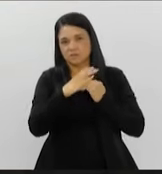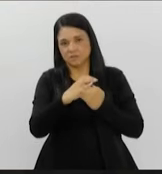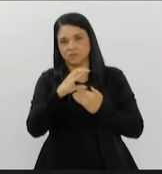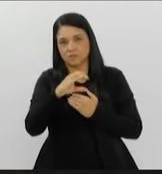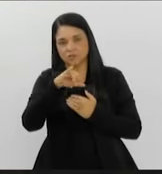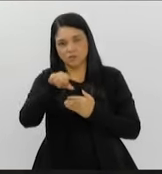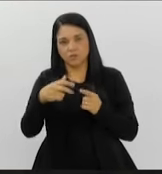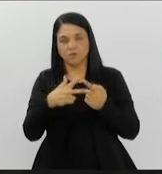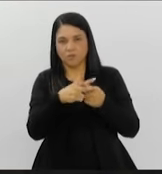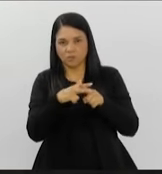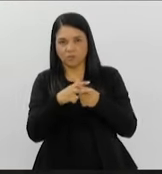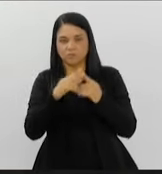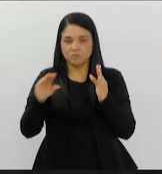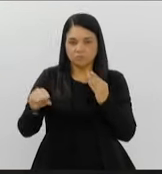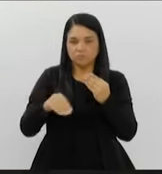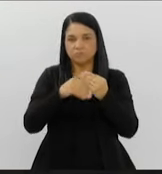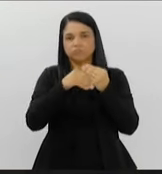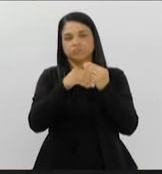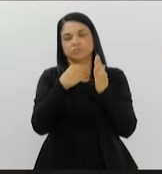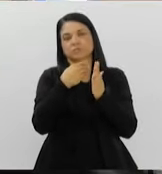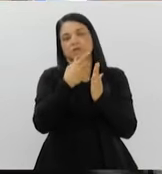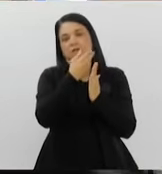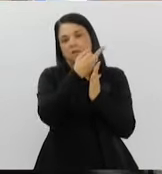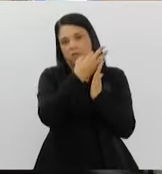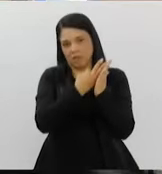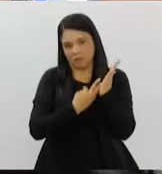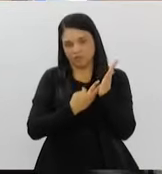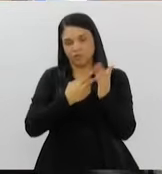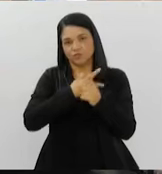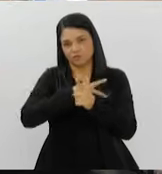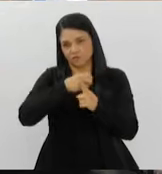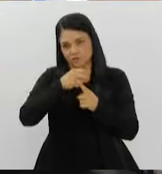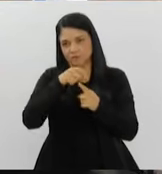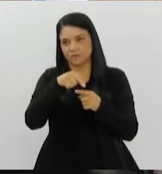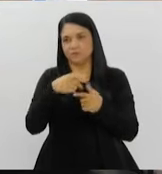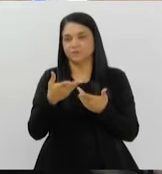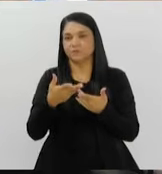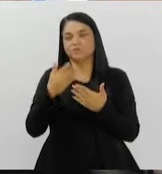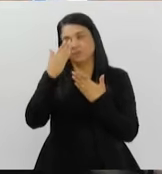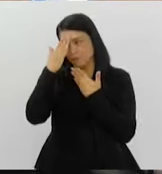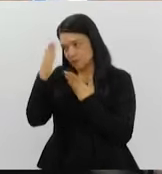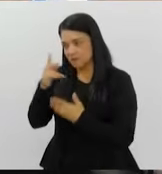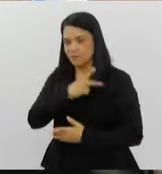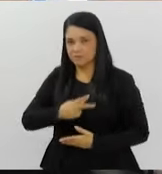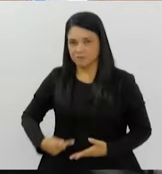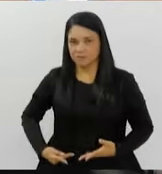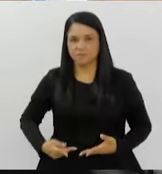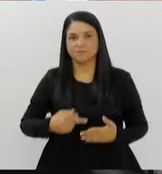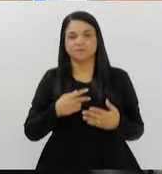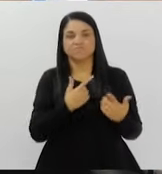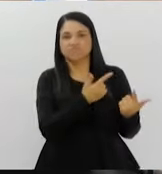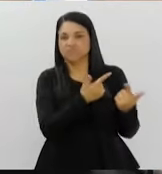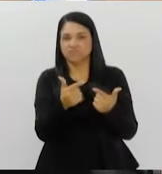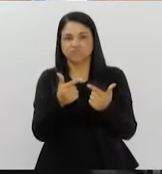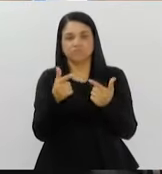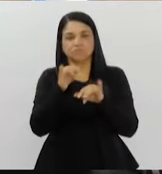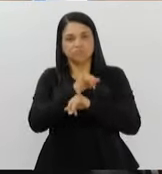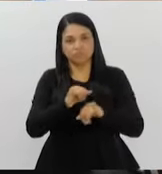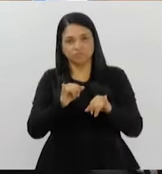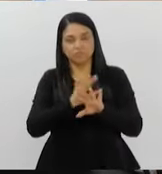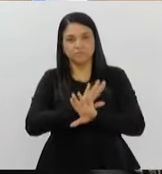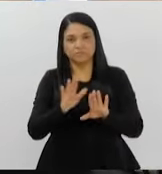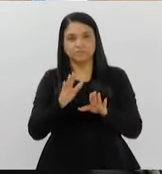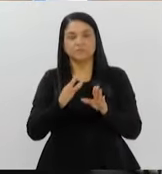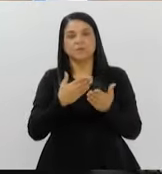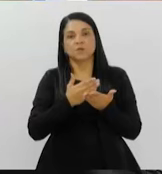emenda na redação do vencido, já colocar muito obrigado, como presidente. Material. Obrigado. Então, nada mais havendo a declarar, damos início, então,